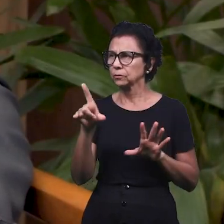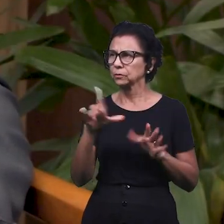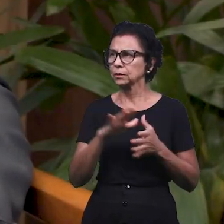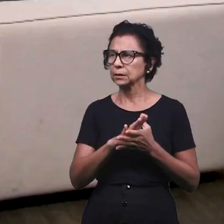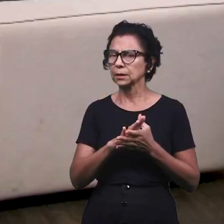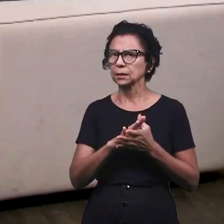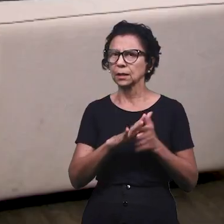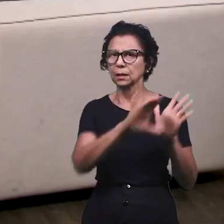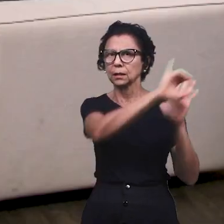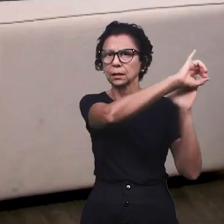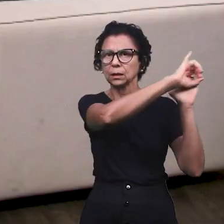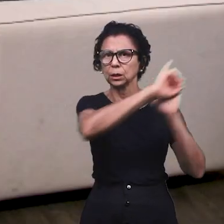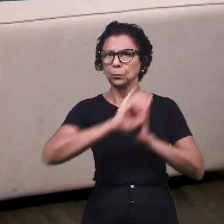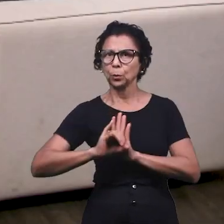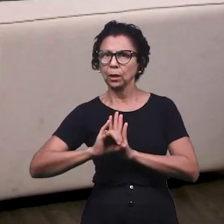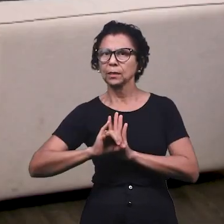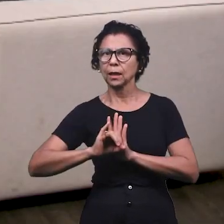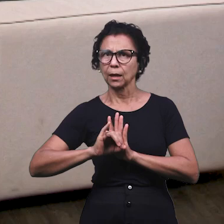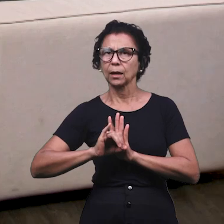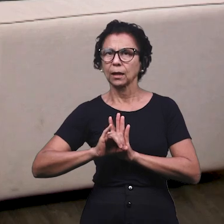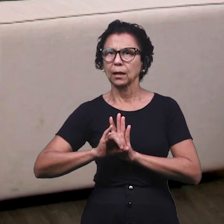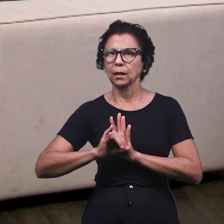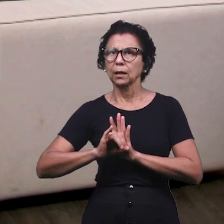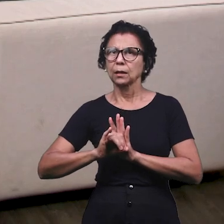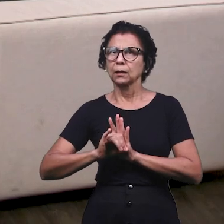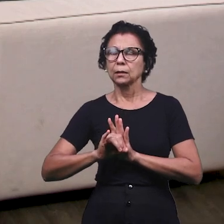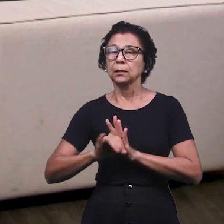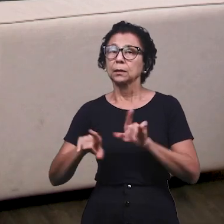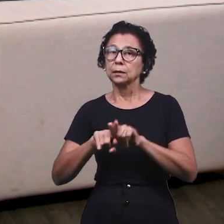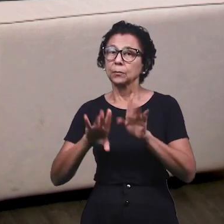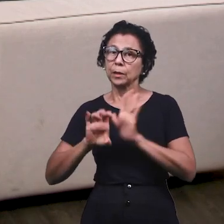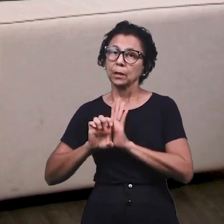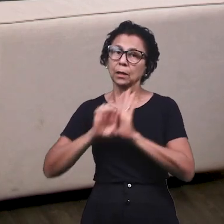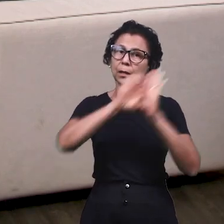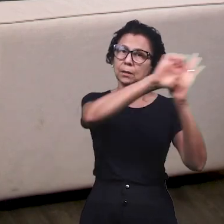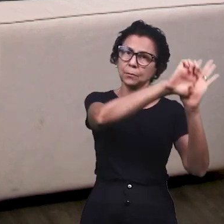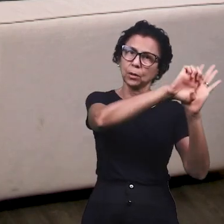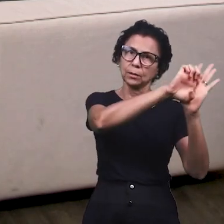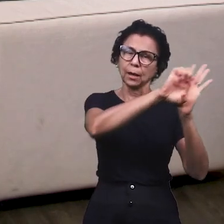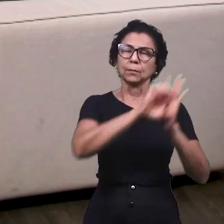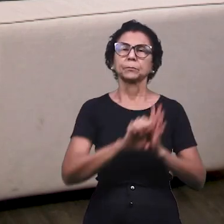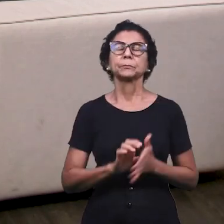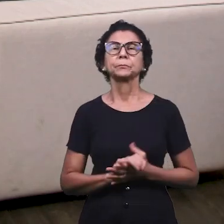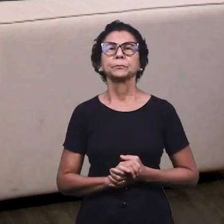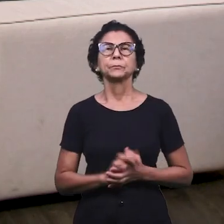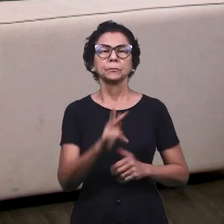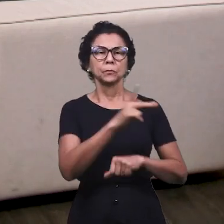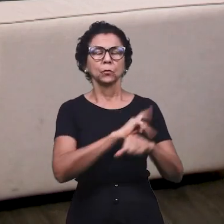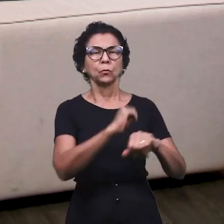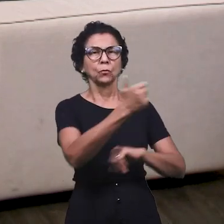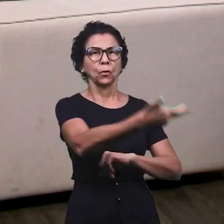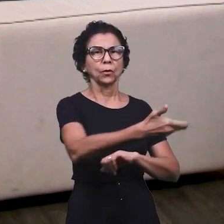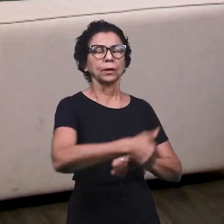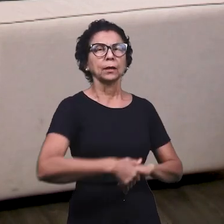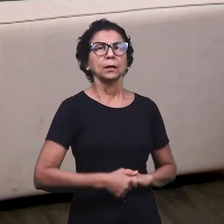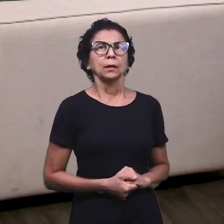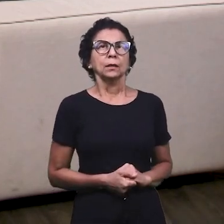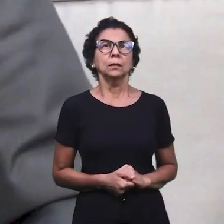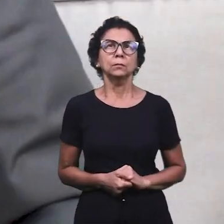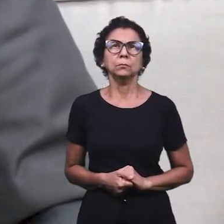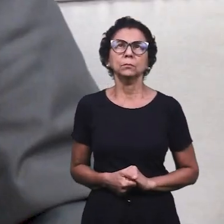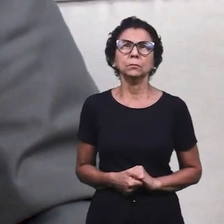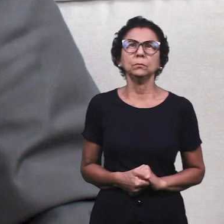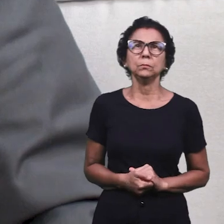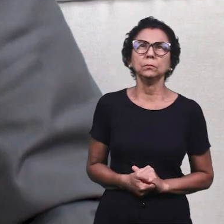importação. Exatamente. Para fazer importação e também para fazer até exportação também. Exatamente. Tá. E aí, para